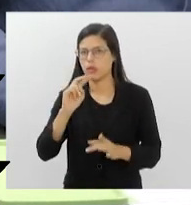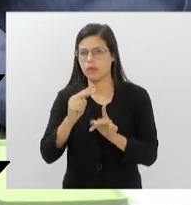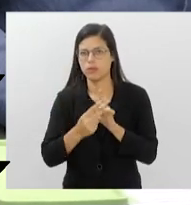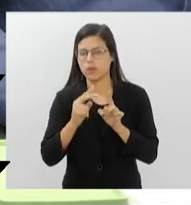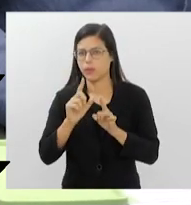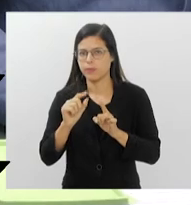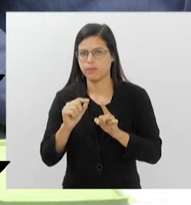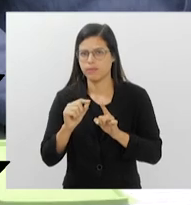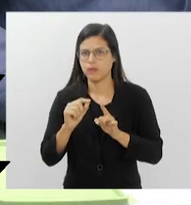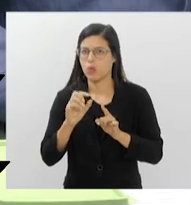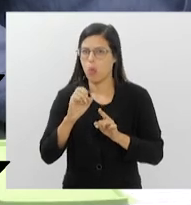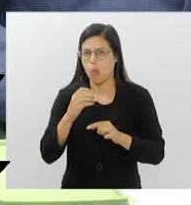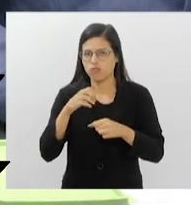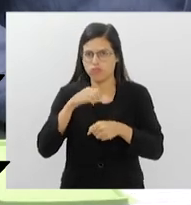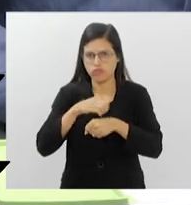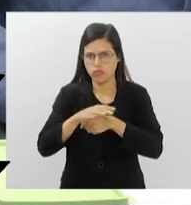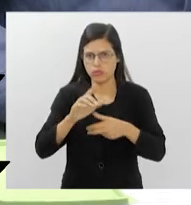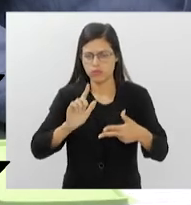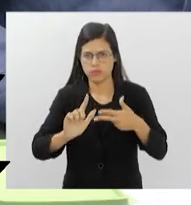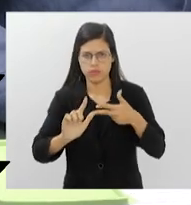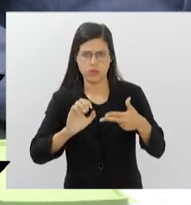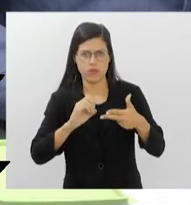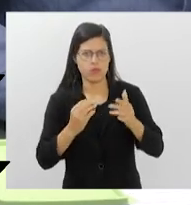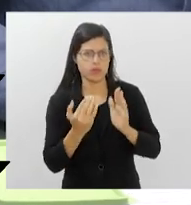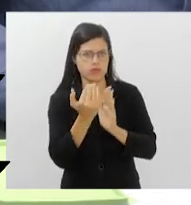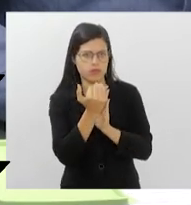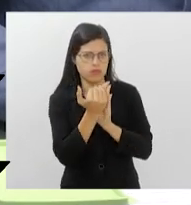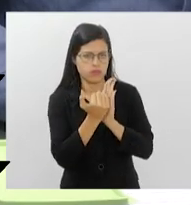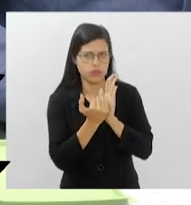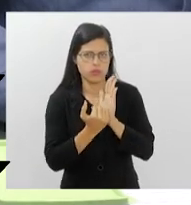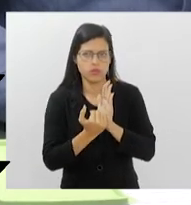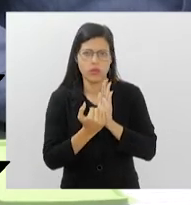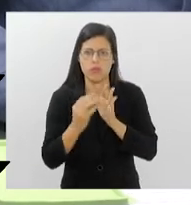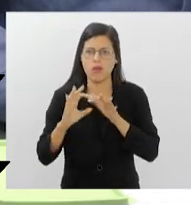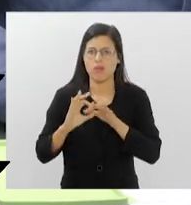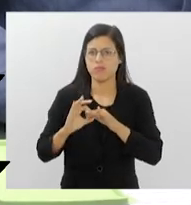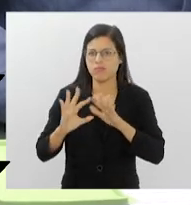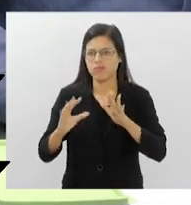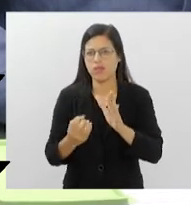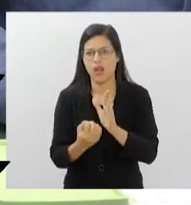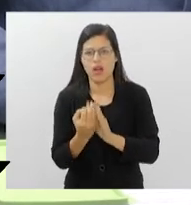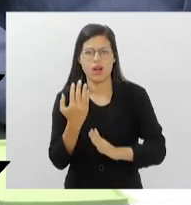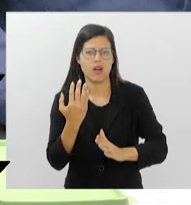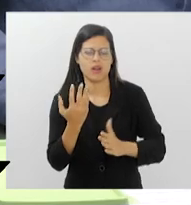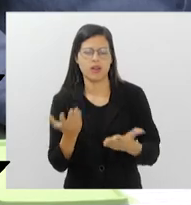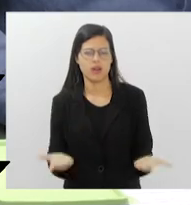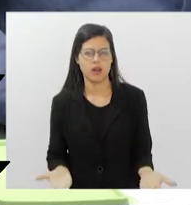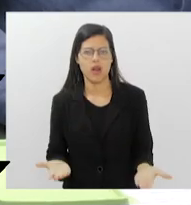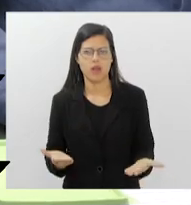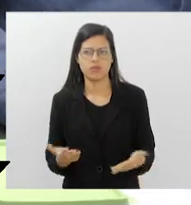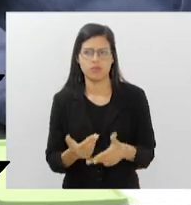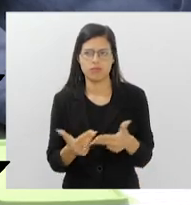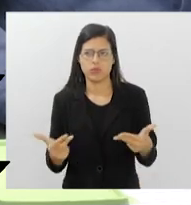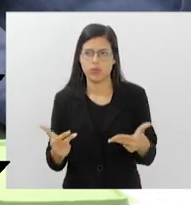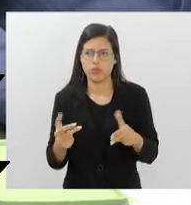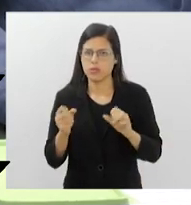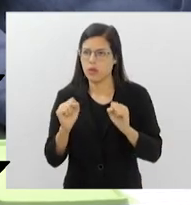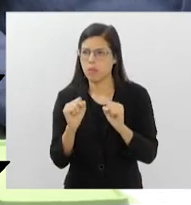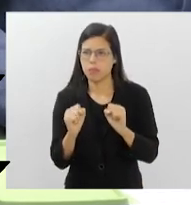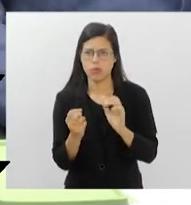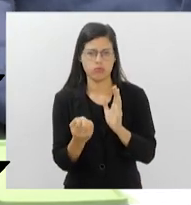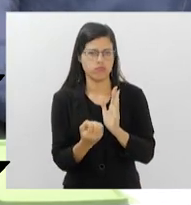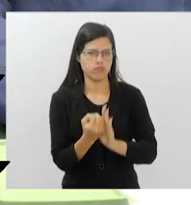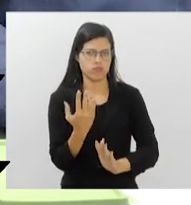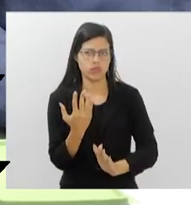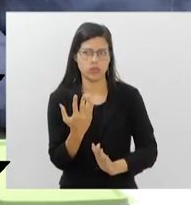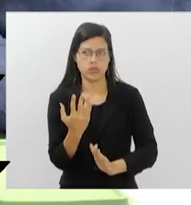era indicação ou era programa né autorizar a criar uma coisa que ele já pode criar e como lembrou